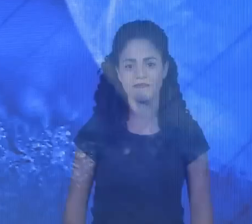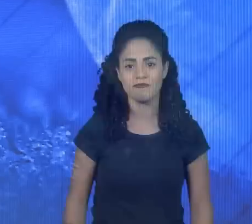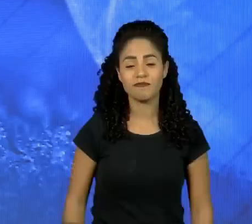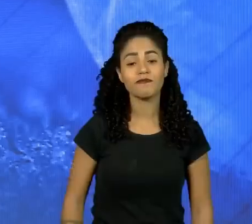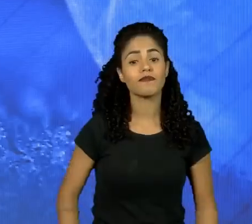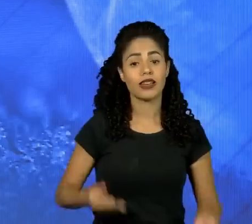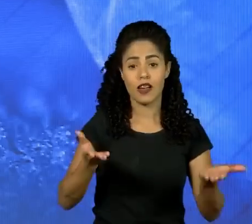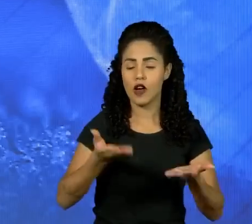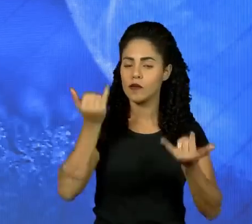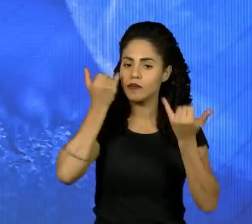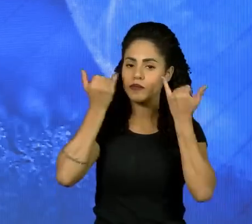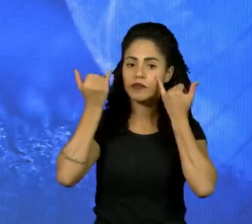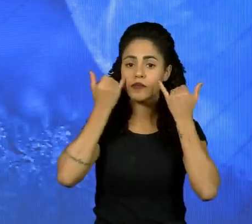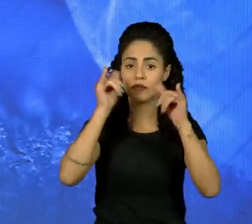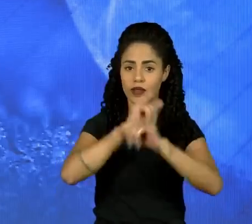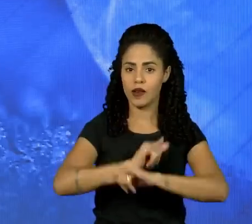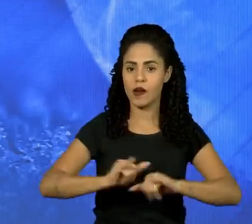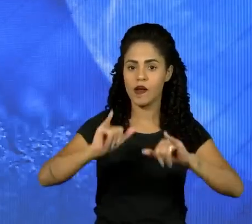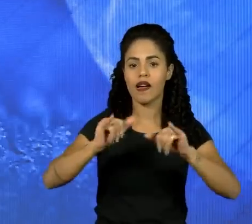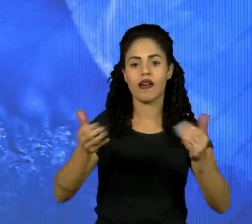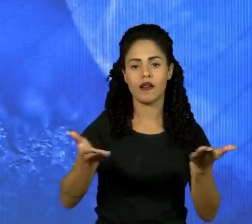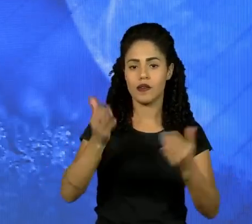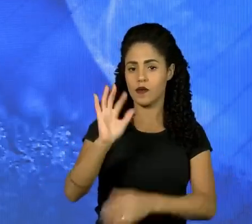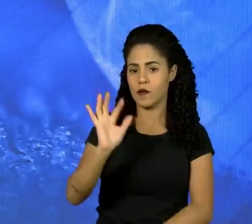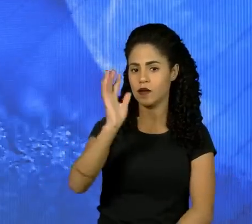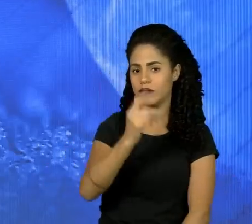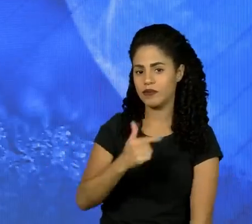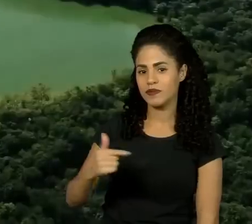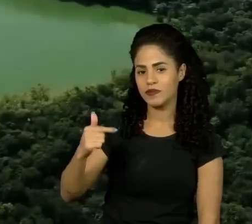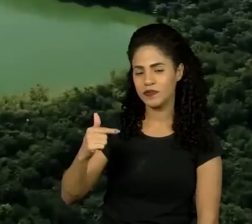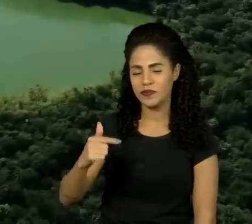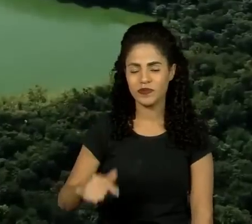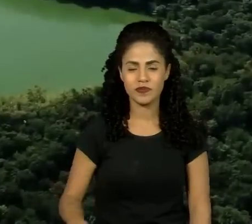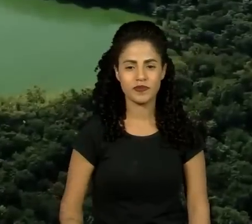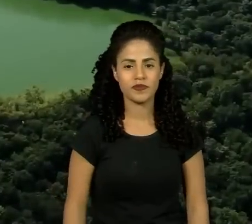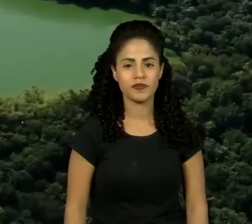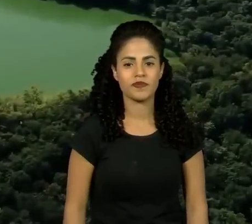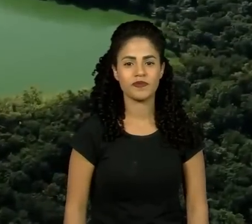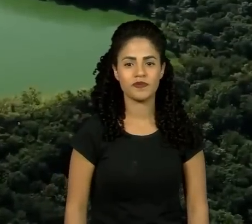Vamos agora às principais notícias da área socioambiental.